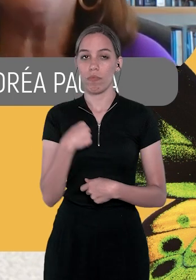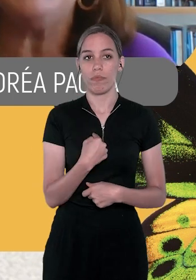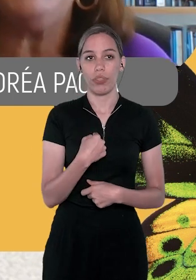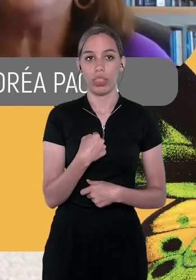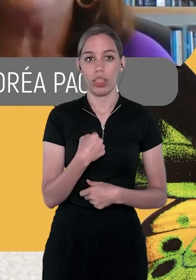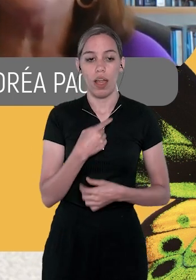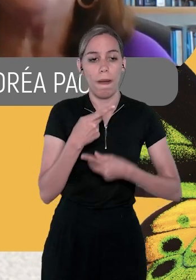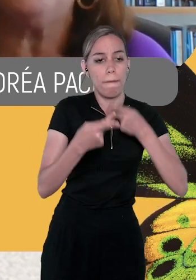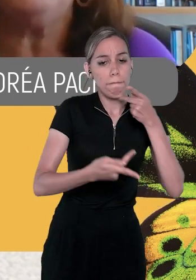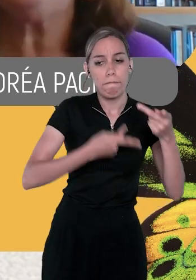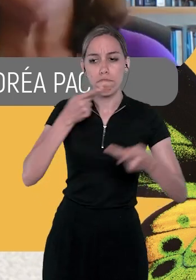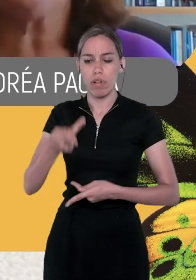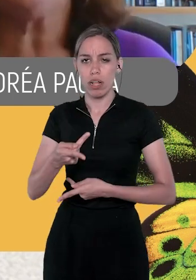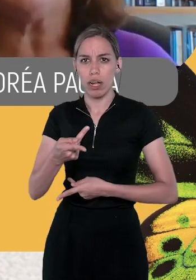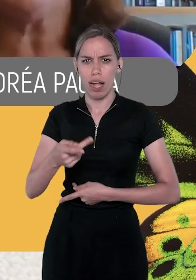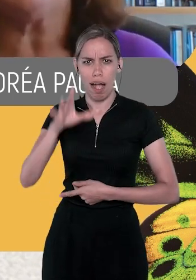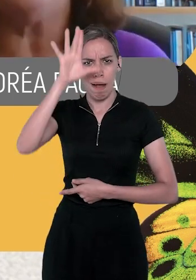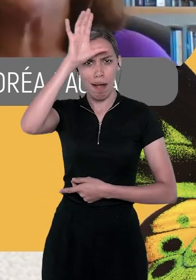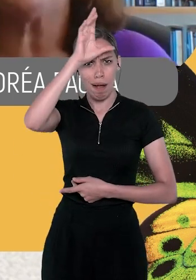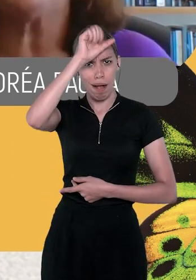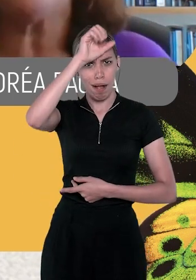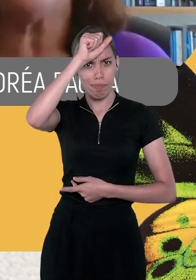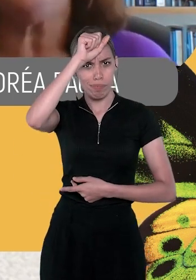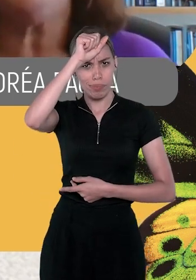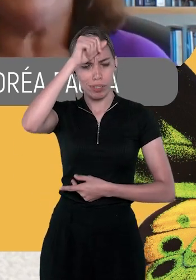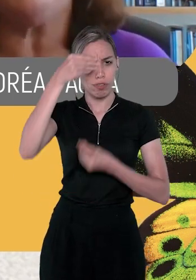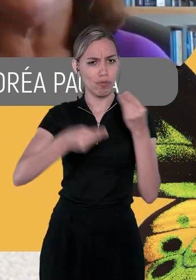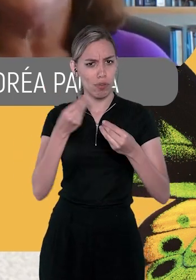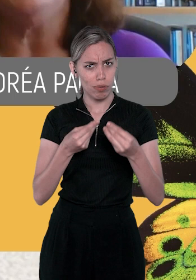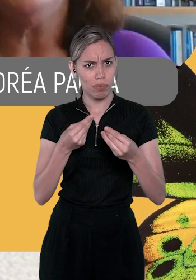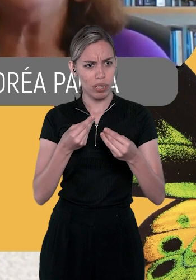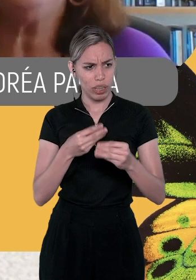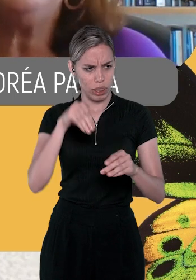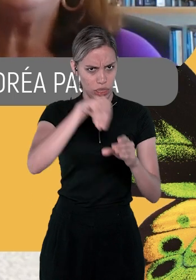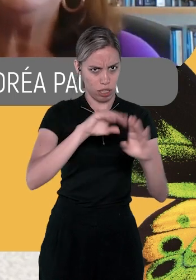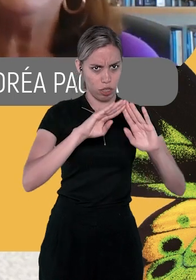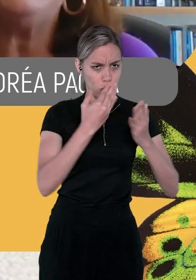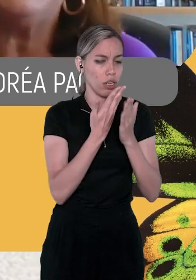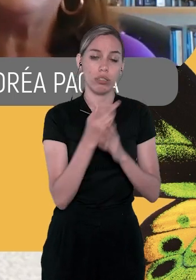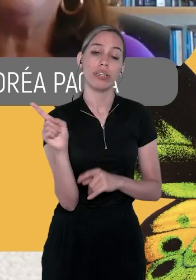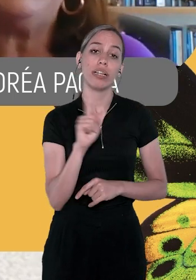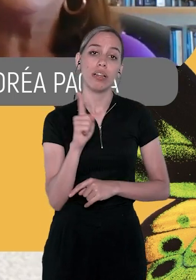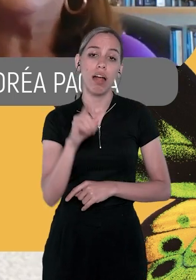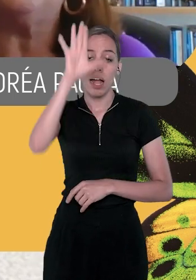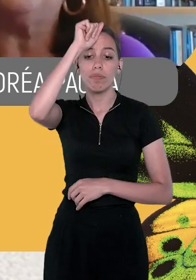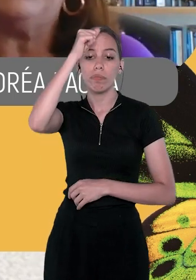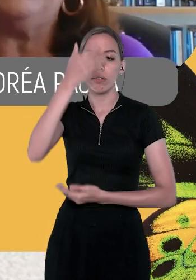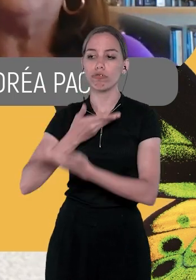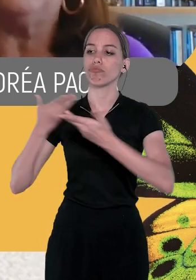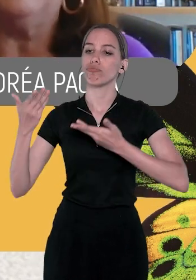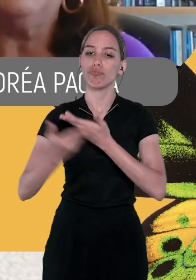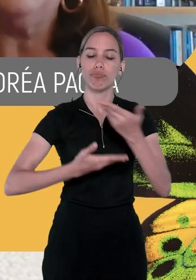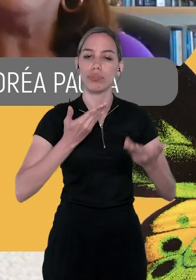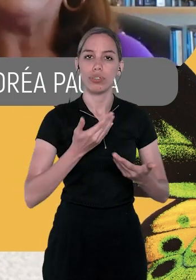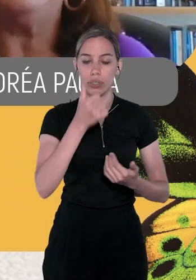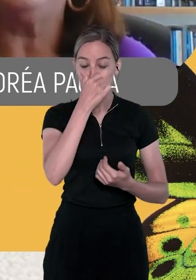se aprende por meio da educação formal, mas por meio da convivência. Então, não adianta estabelecer no